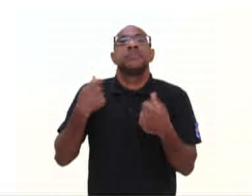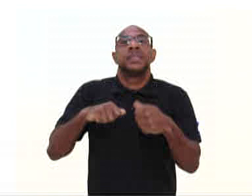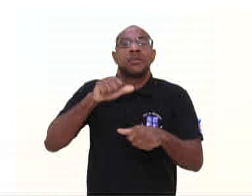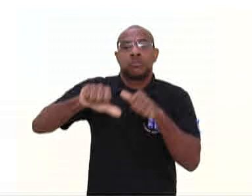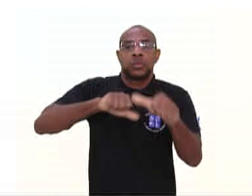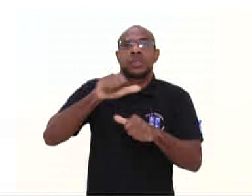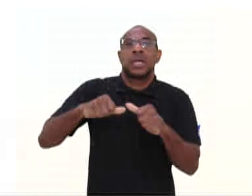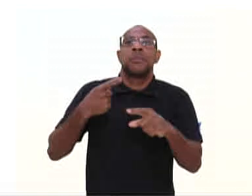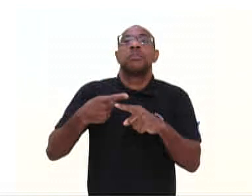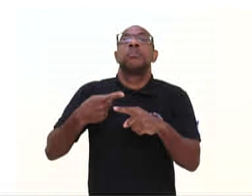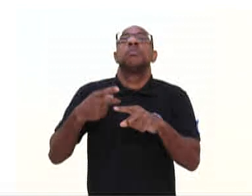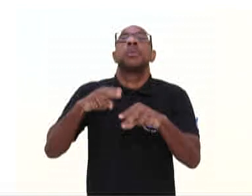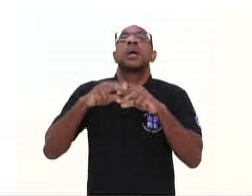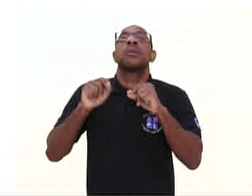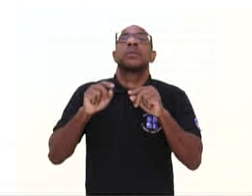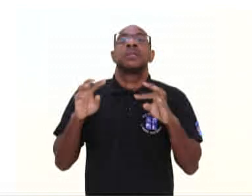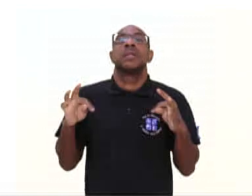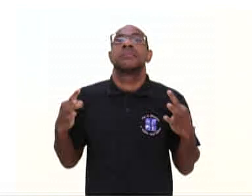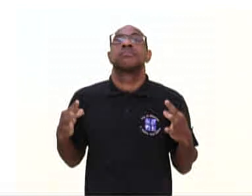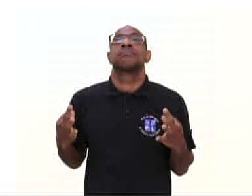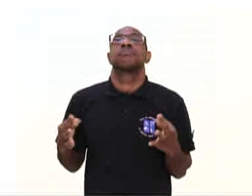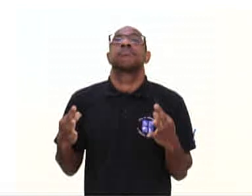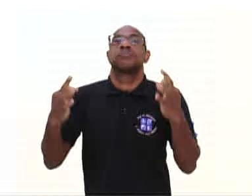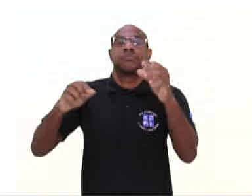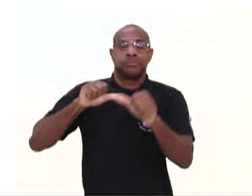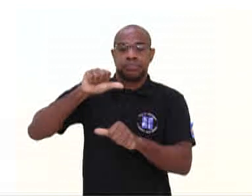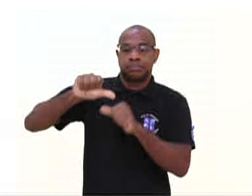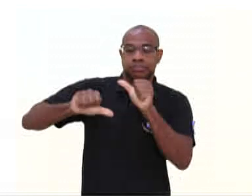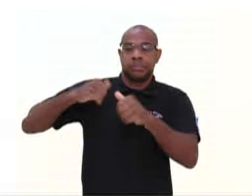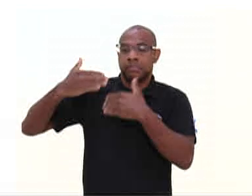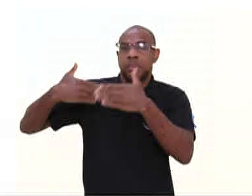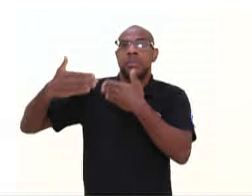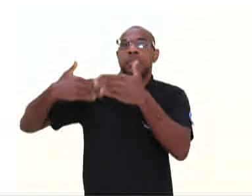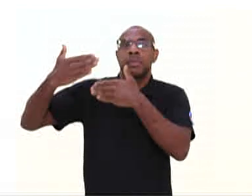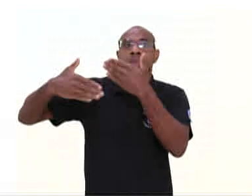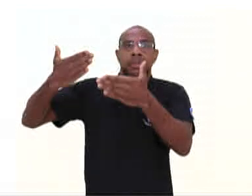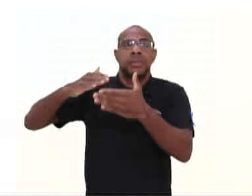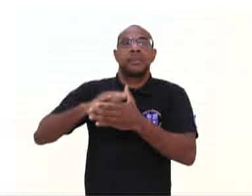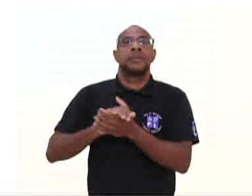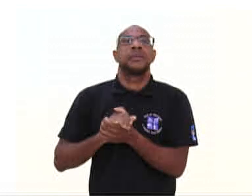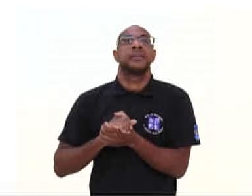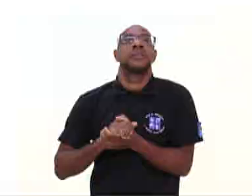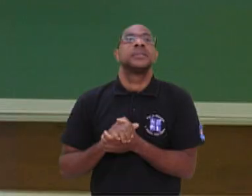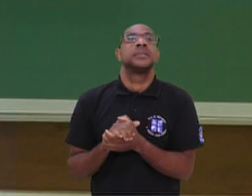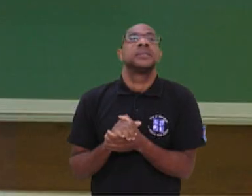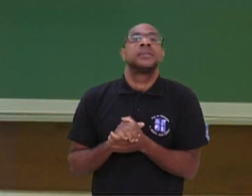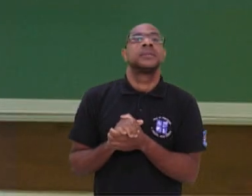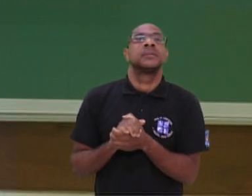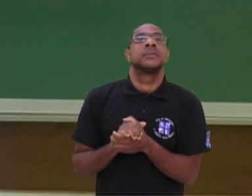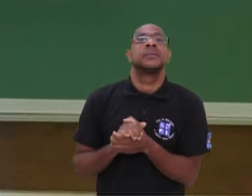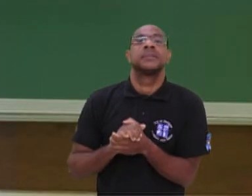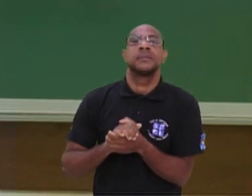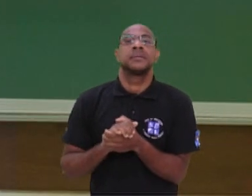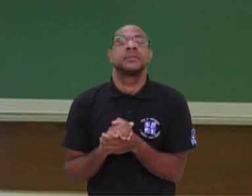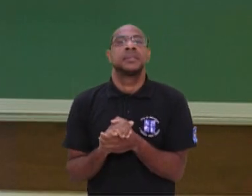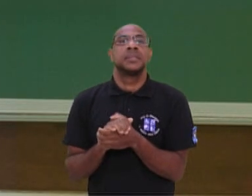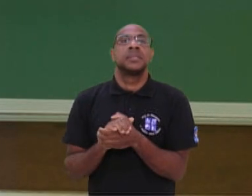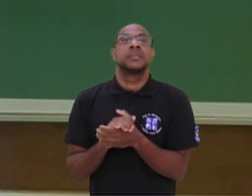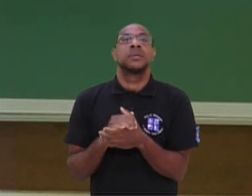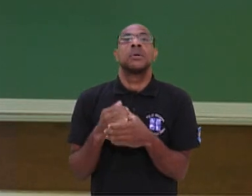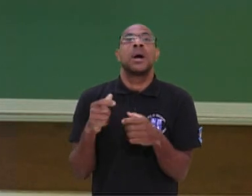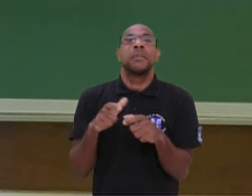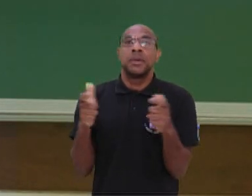tecnológicas, os dados mostram que as pessoas se adaptam e continuam, sim, usando a televisão como um grande meio de comunicação em